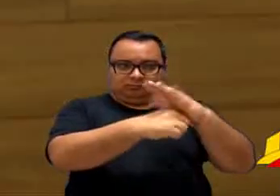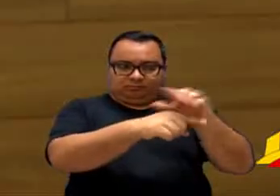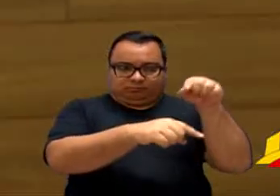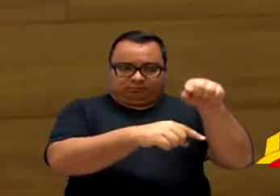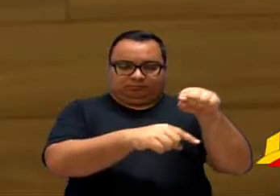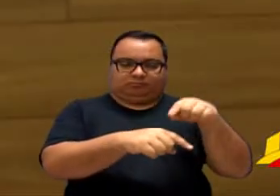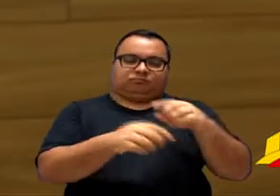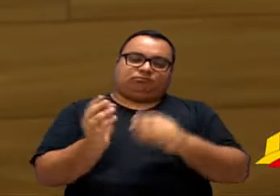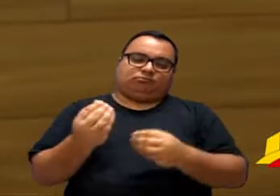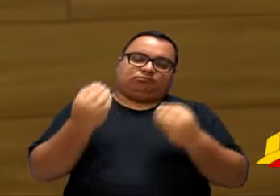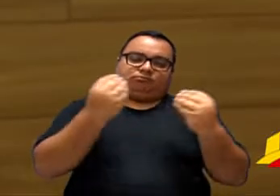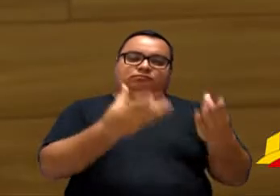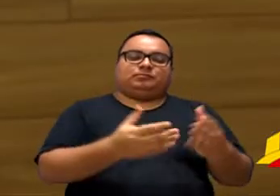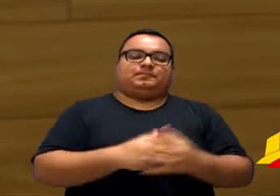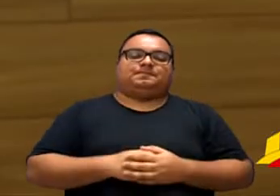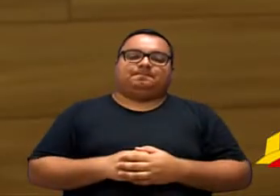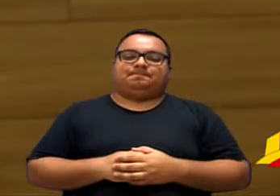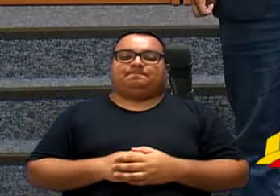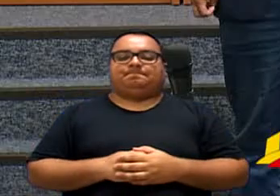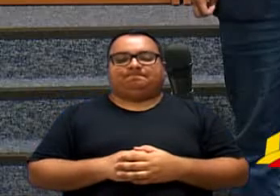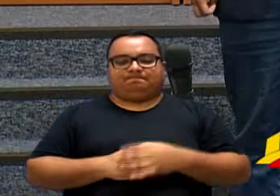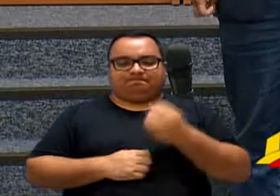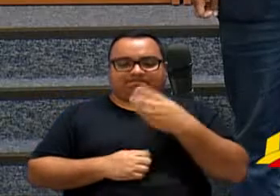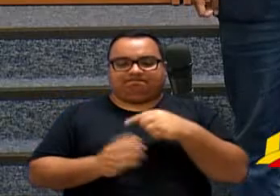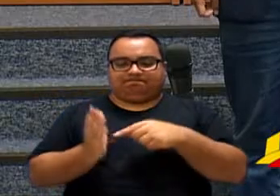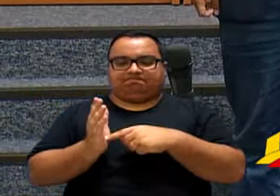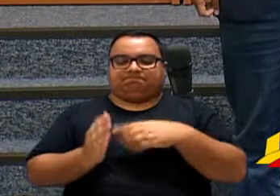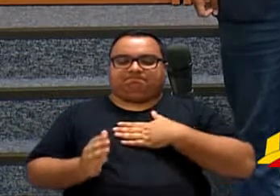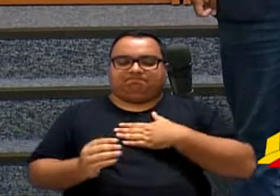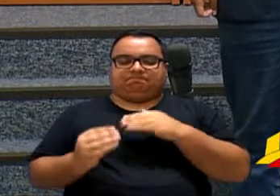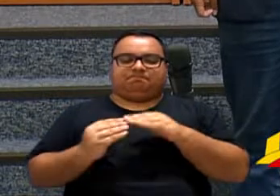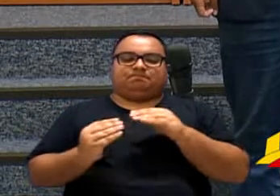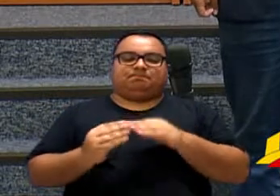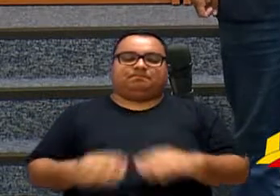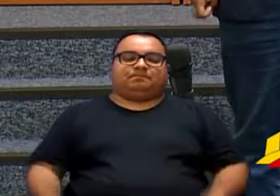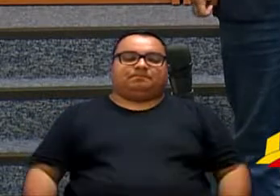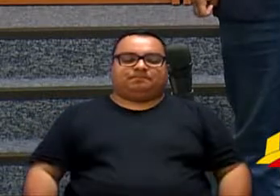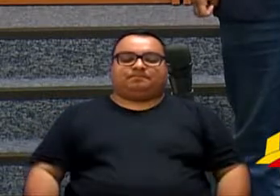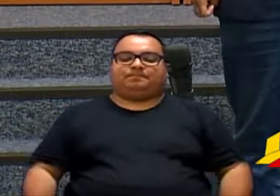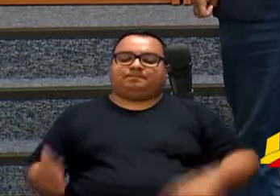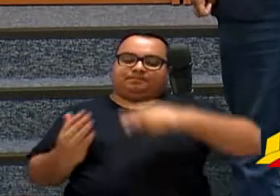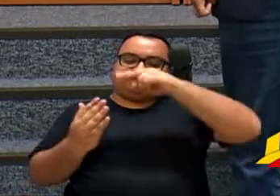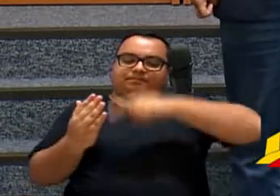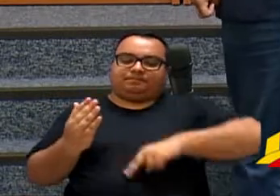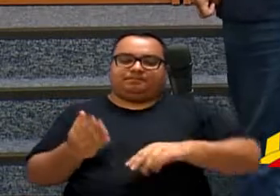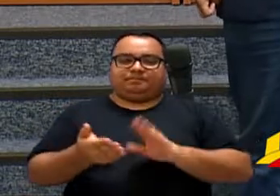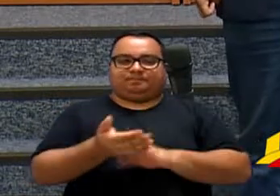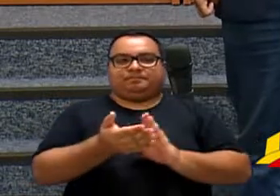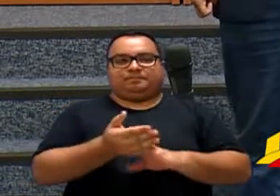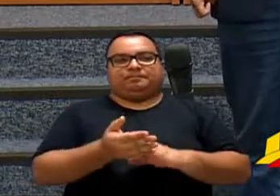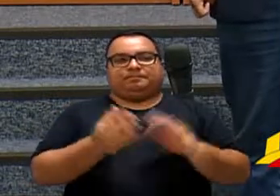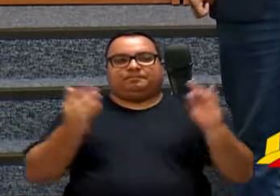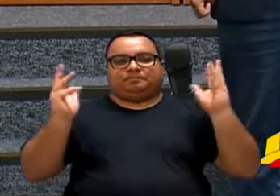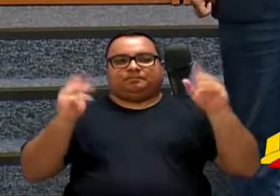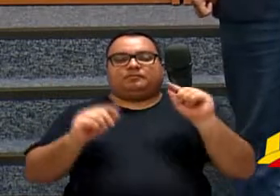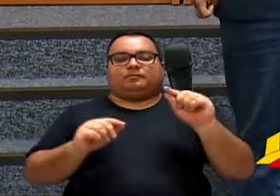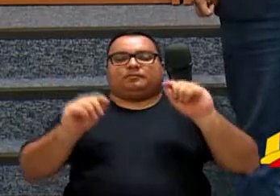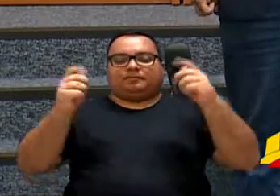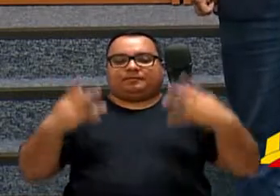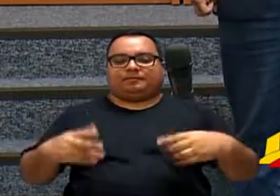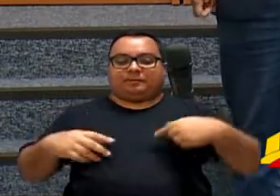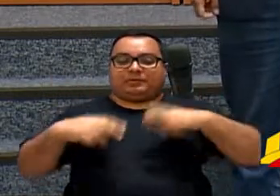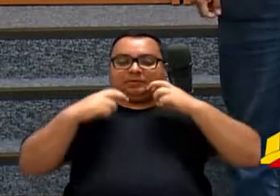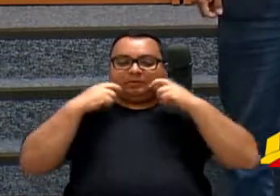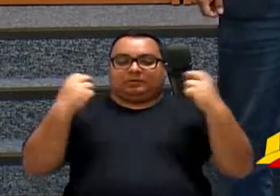Cláudia você foi muito feliz aqui Presidente nessa homenagem voto de congradoções a Câmara Municipal de Sorocaba